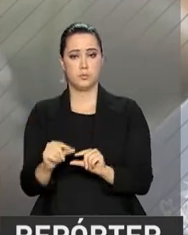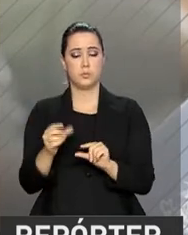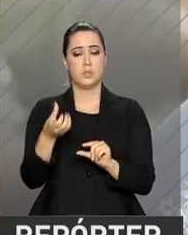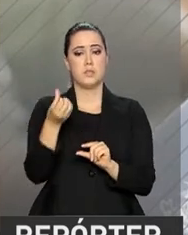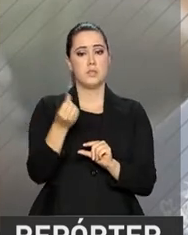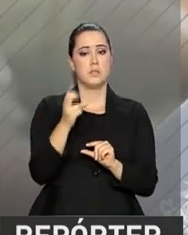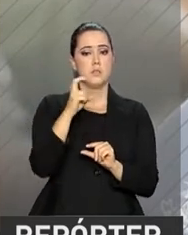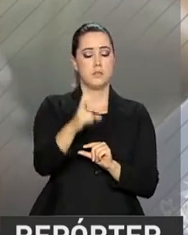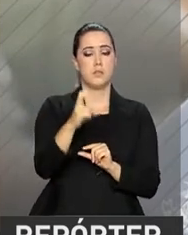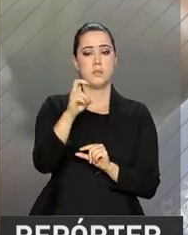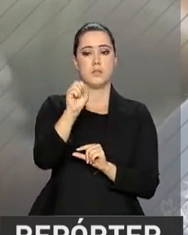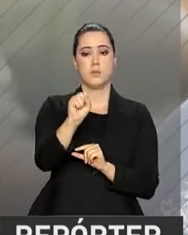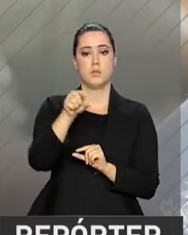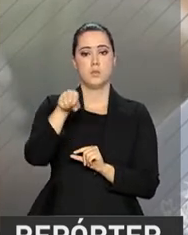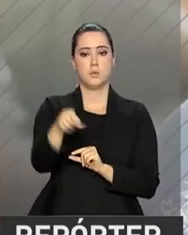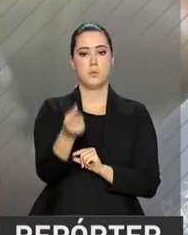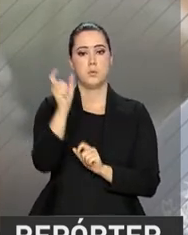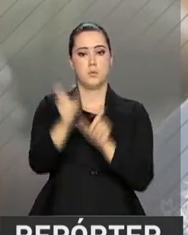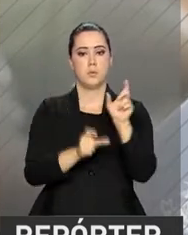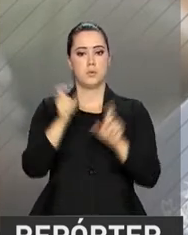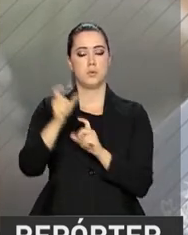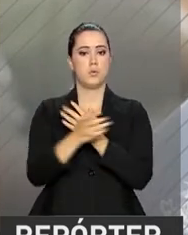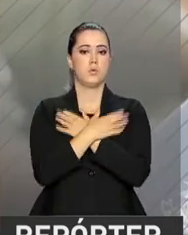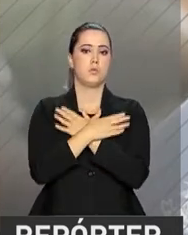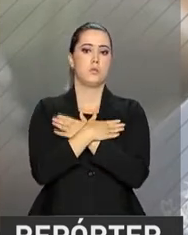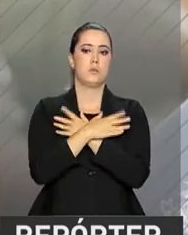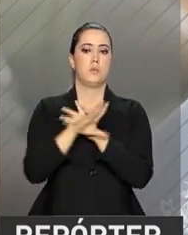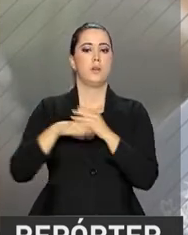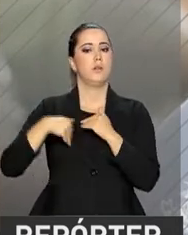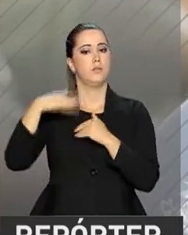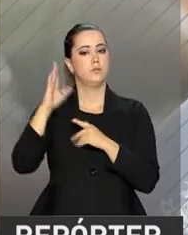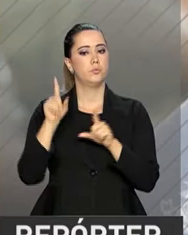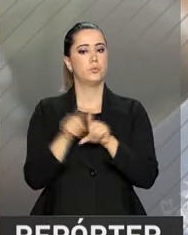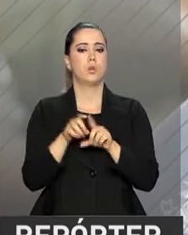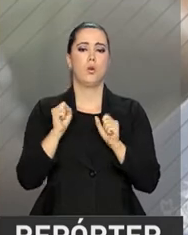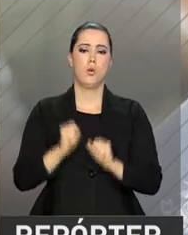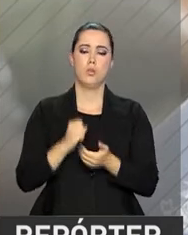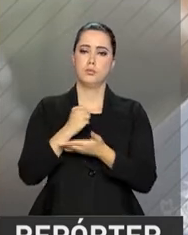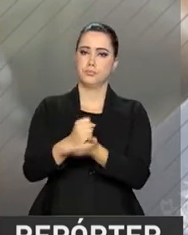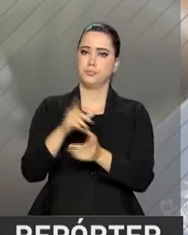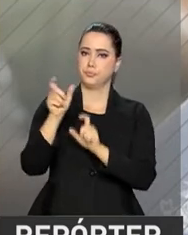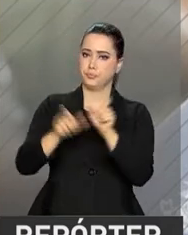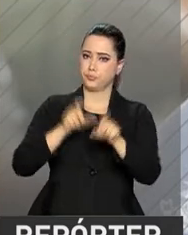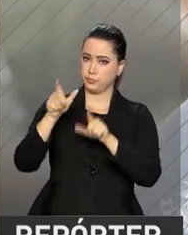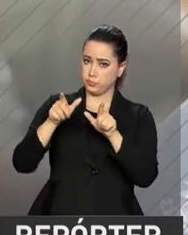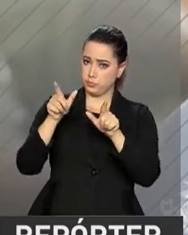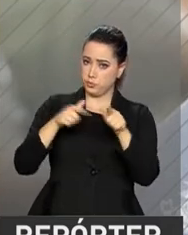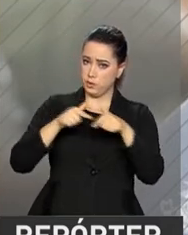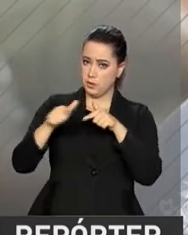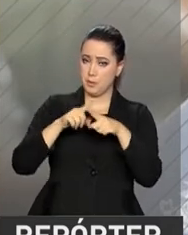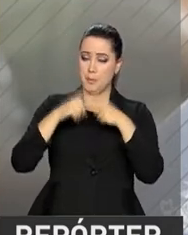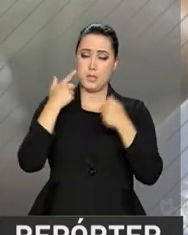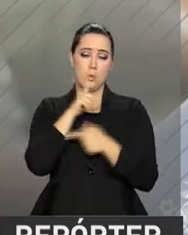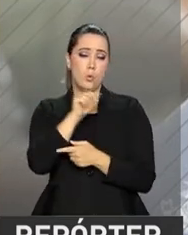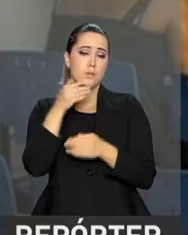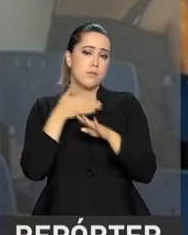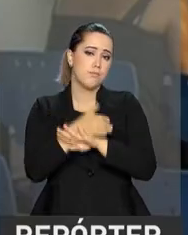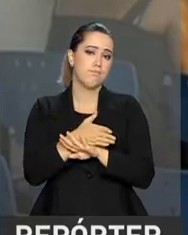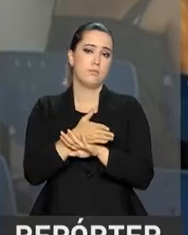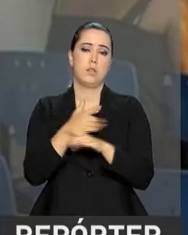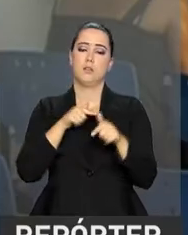mil pessoas desocupadas ou seja aquelas que estão disponíveis para trabalhar mas não conseguem emprego